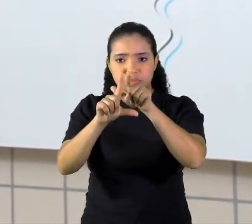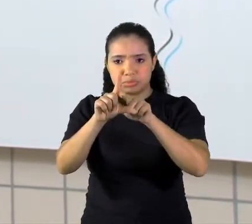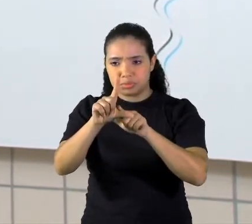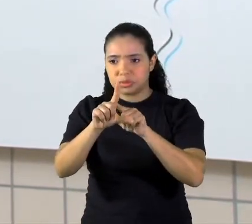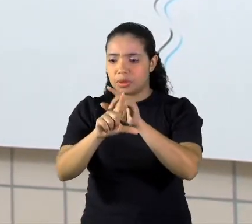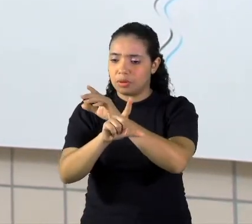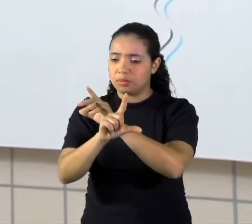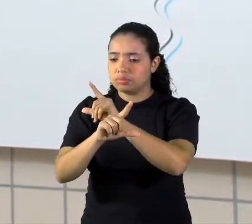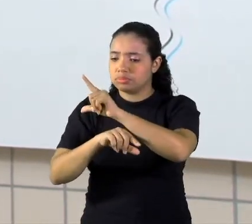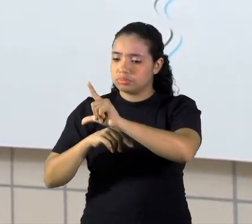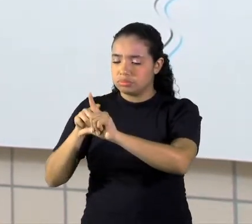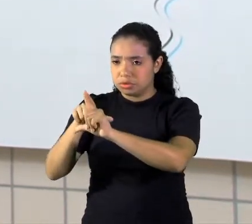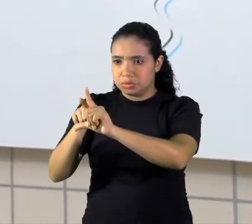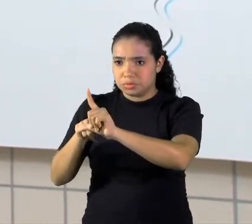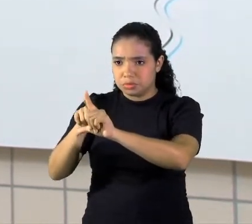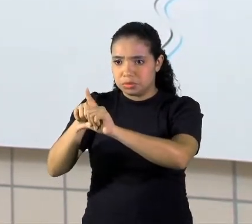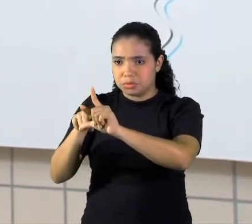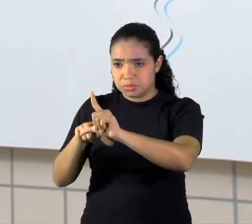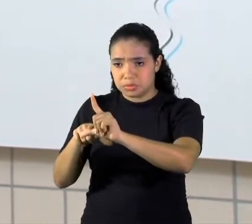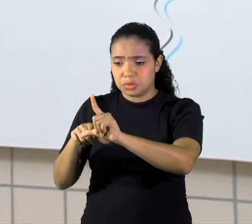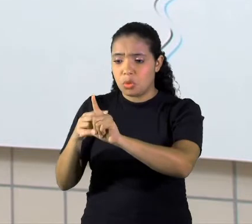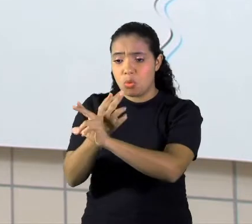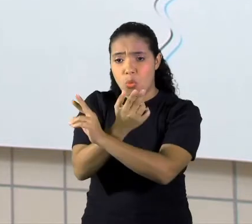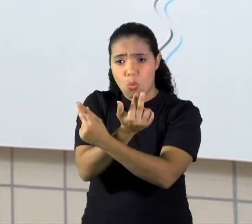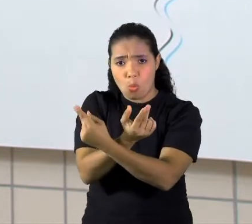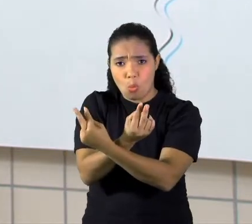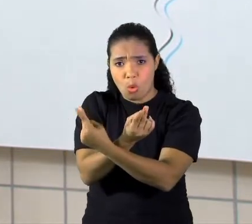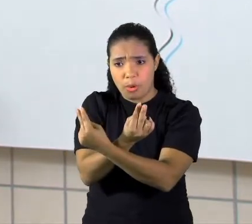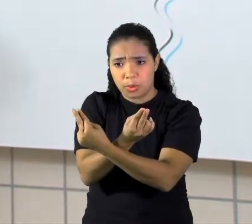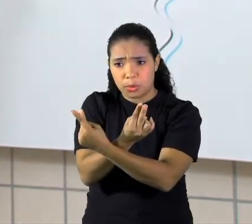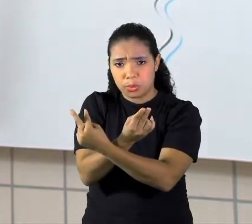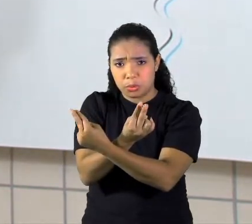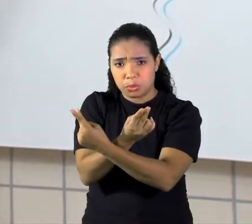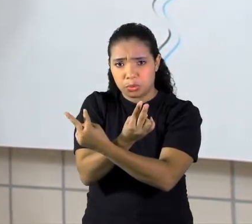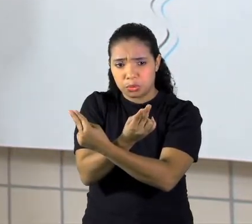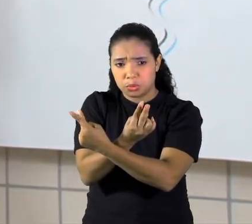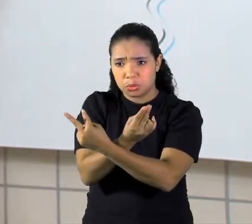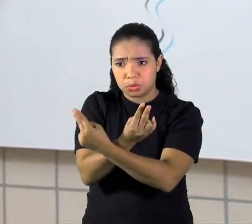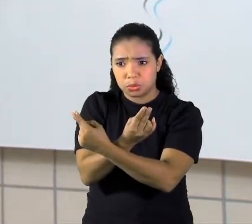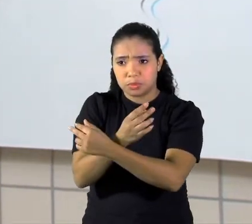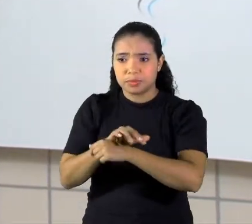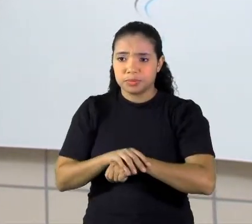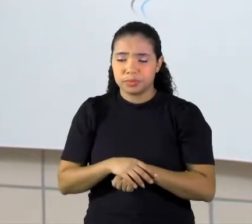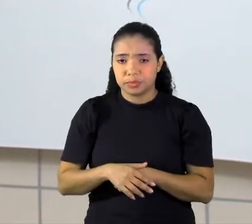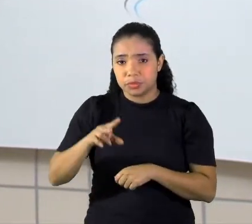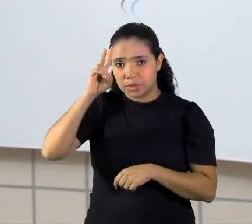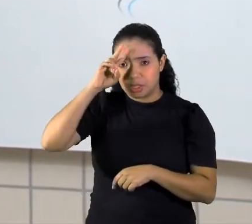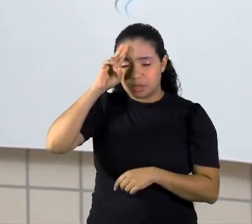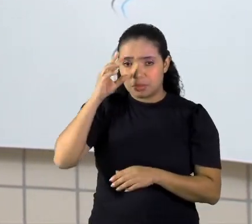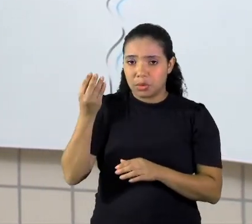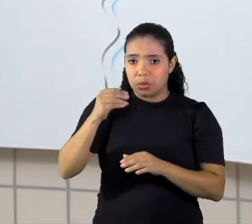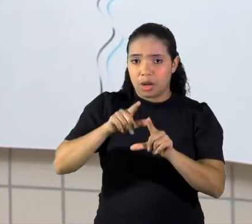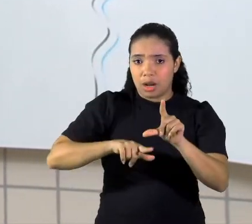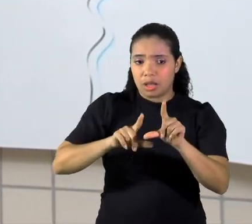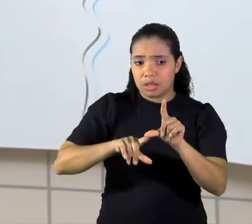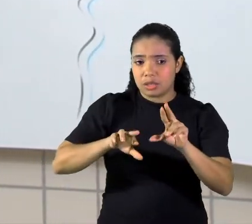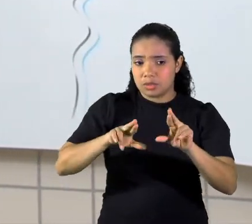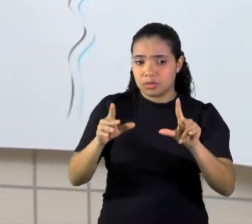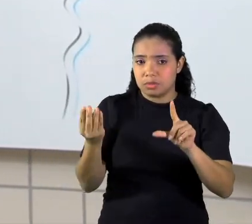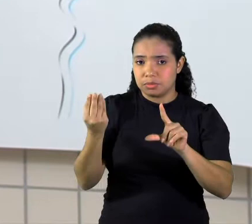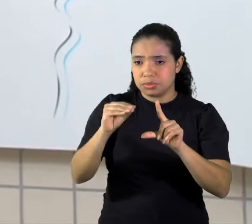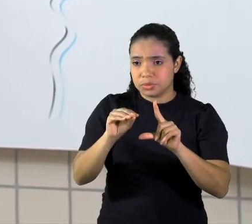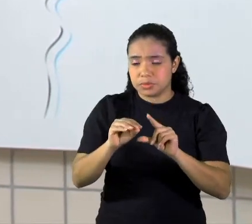que esse. Se eu me lembrar que a soma dos ângulos internos de um triângulo, vou colocar uma letra aqui diferente para